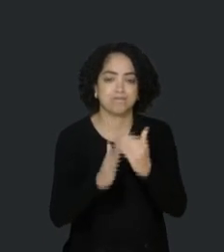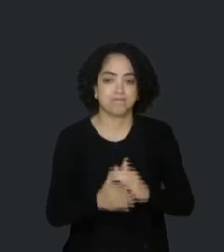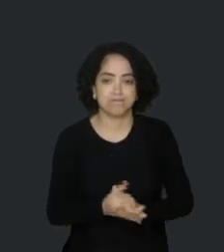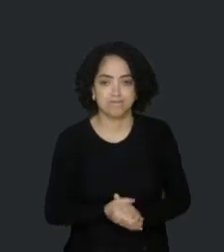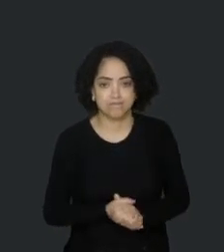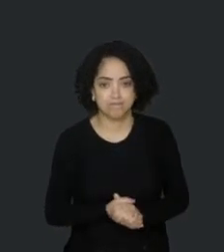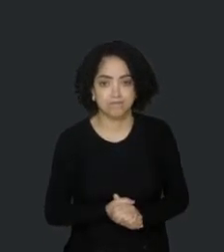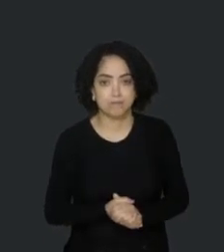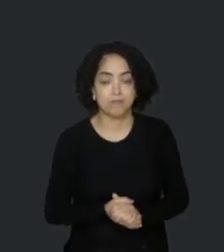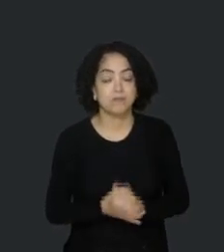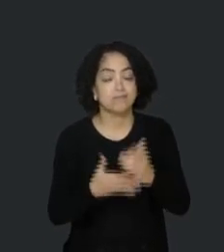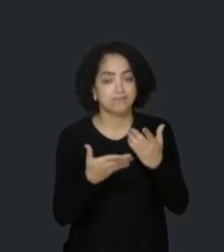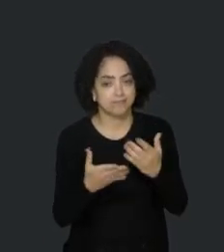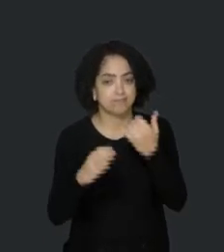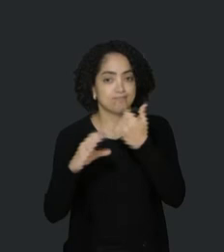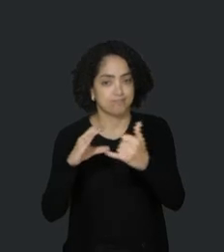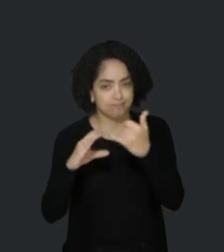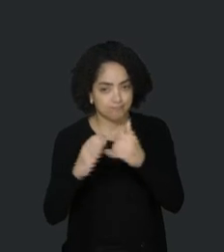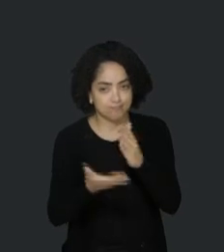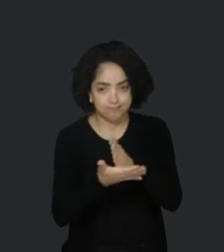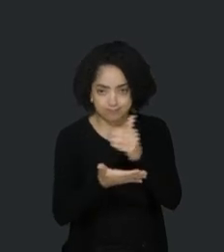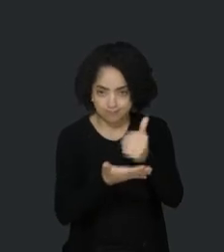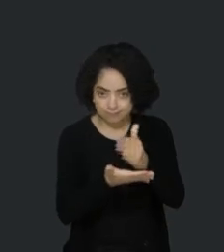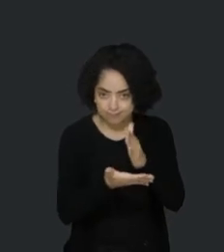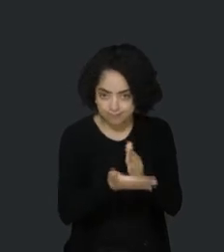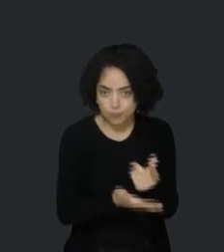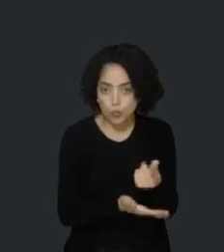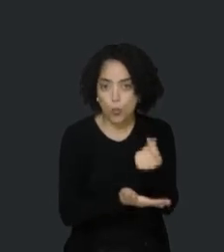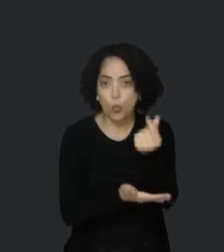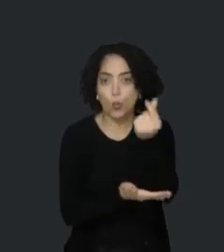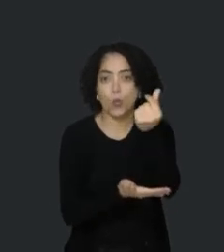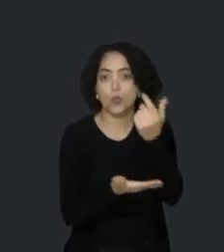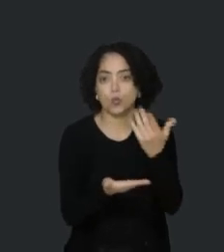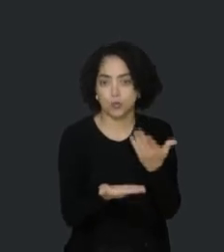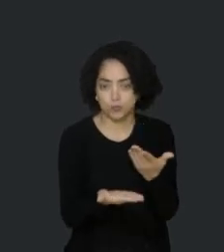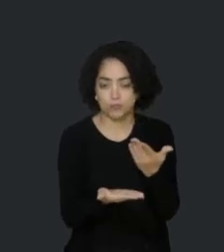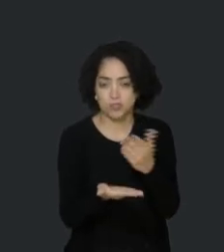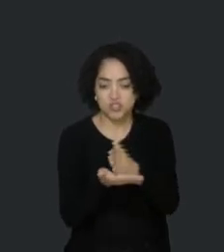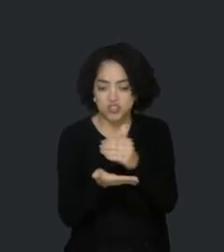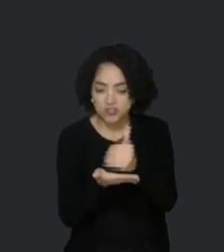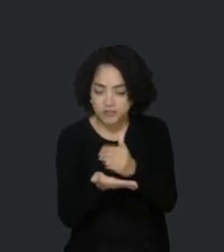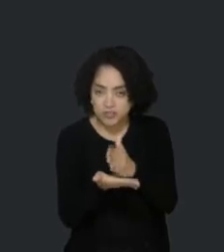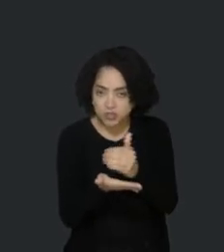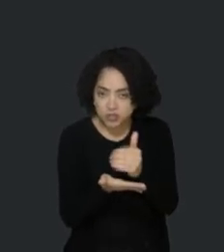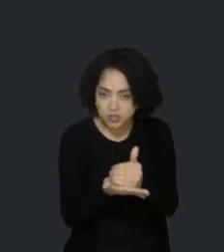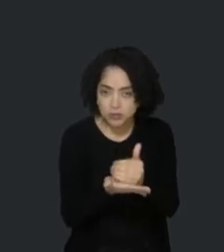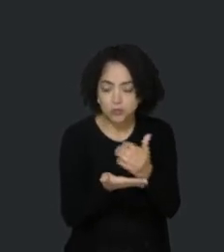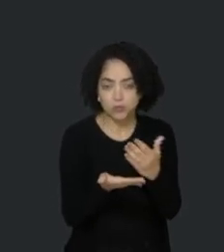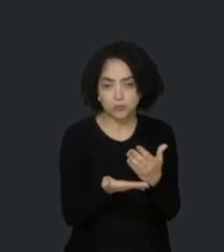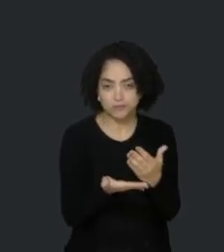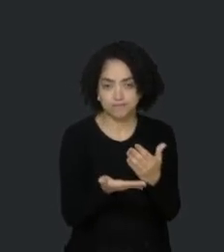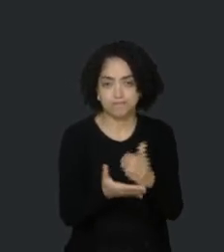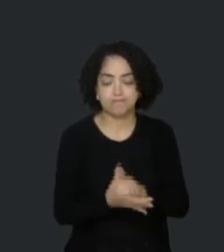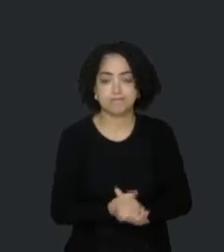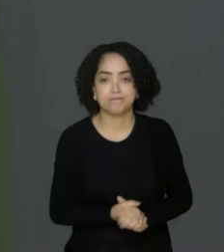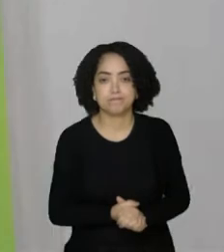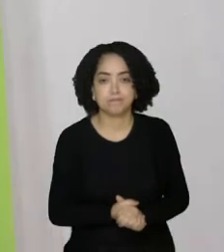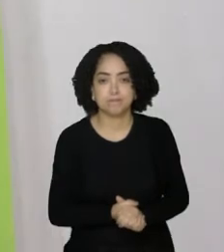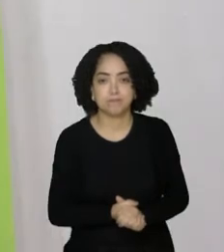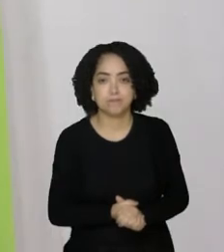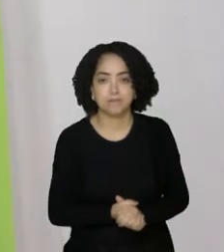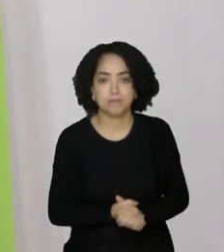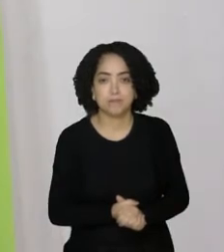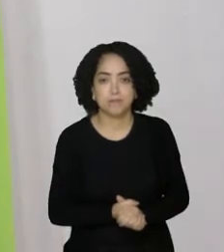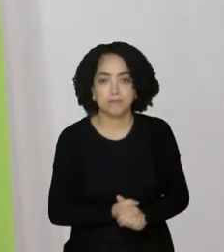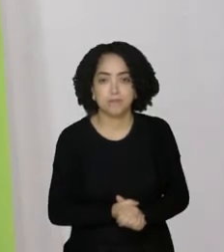A celesque tá dividindo o lucro os dividendos da empresa bota para mim aquilo